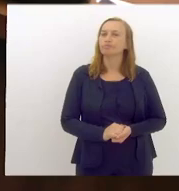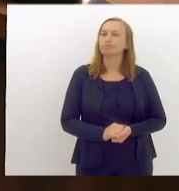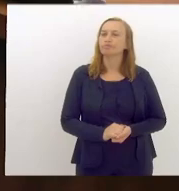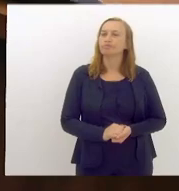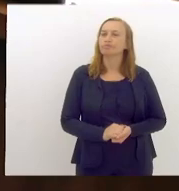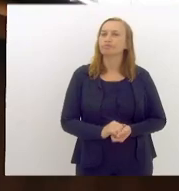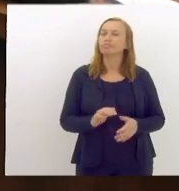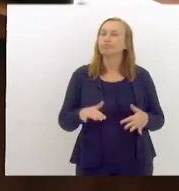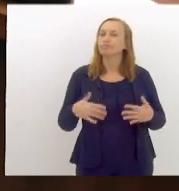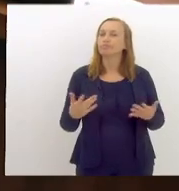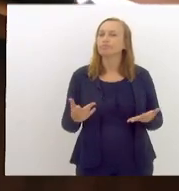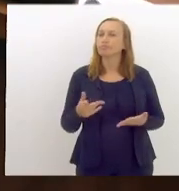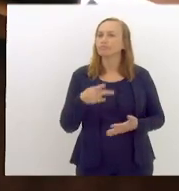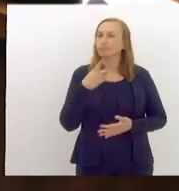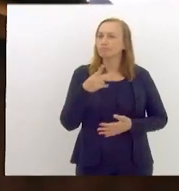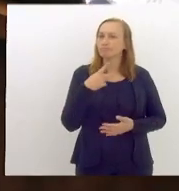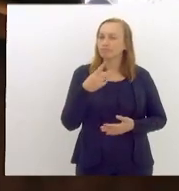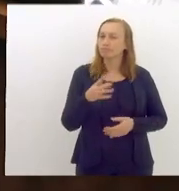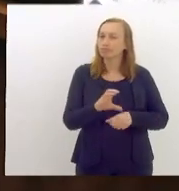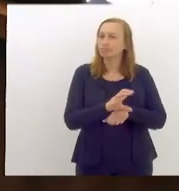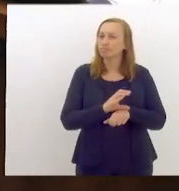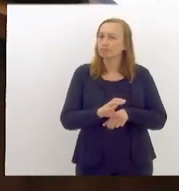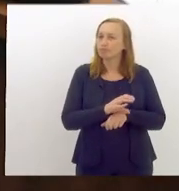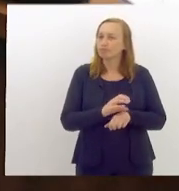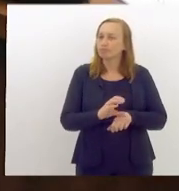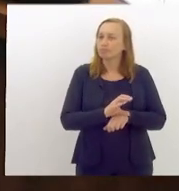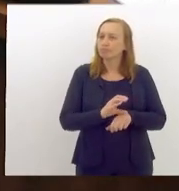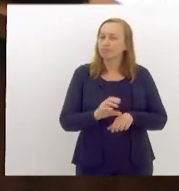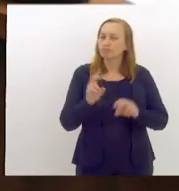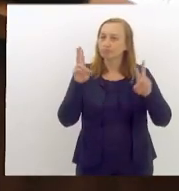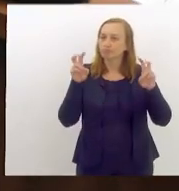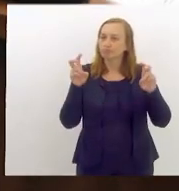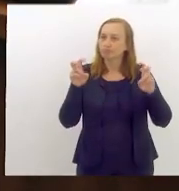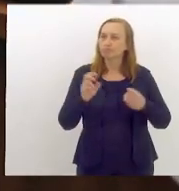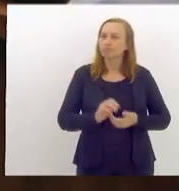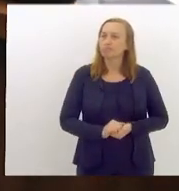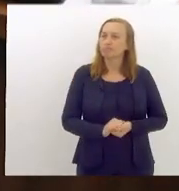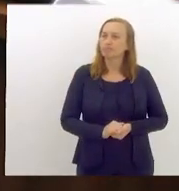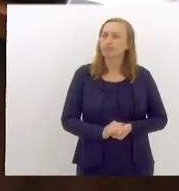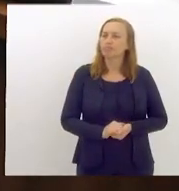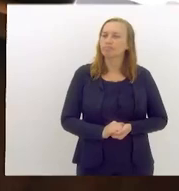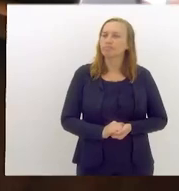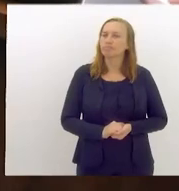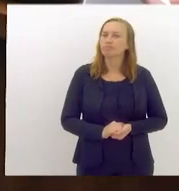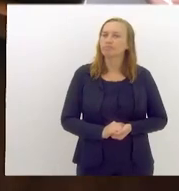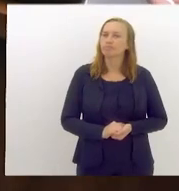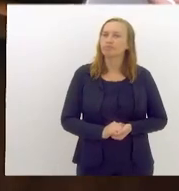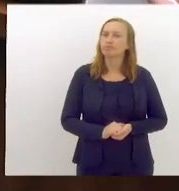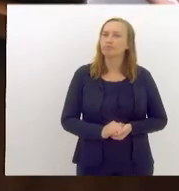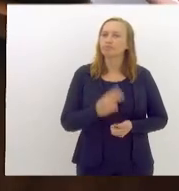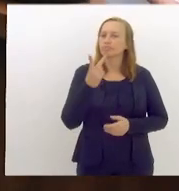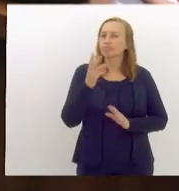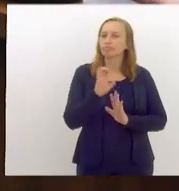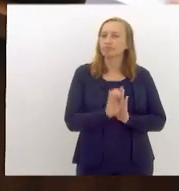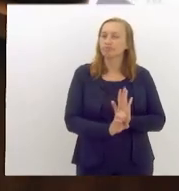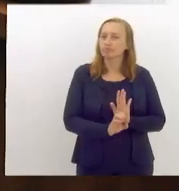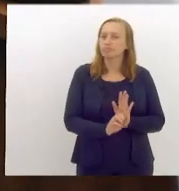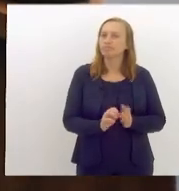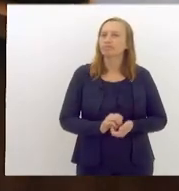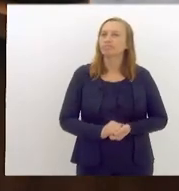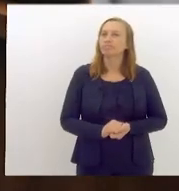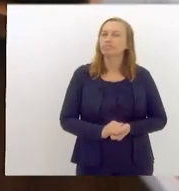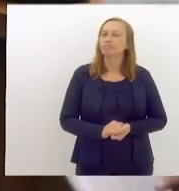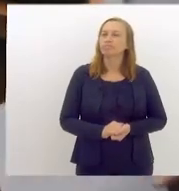deu parecer pela constitucionalidade da matéria ele providenciou 2 emendas